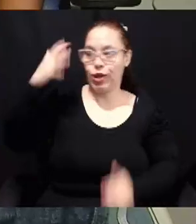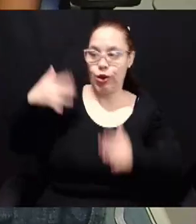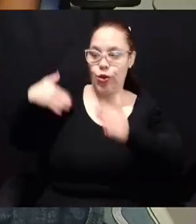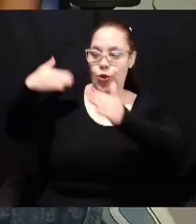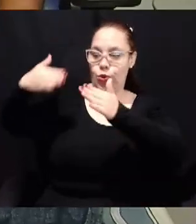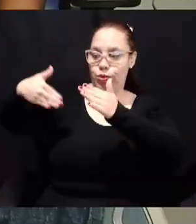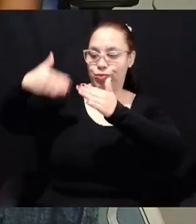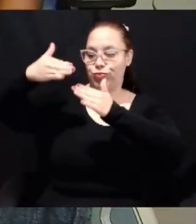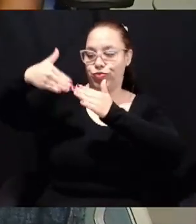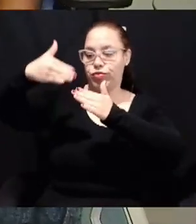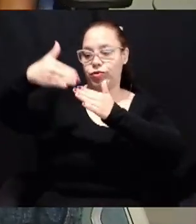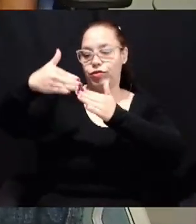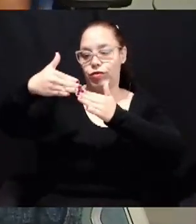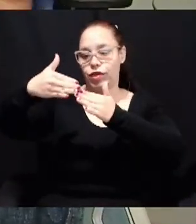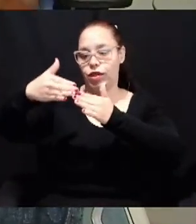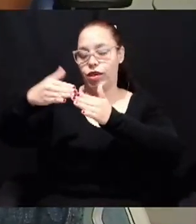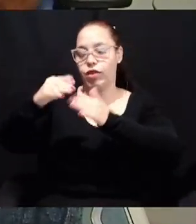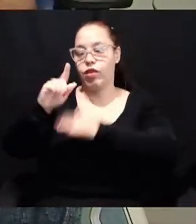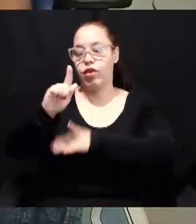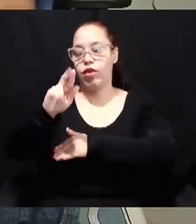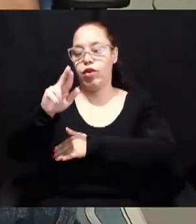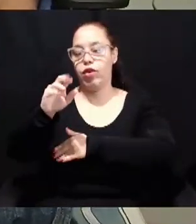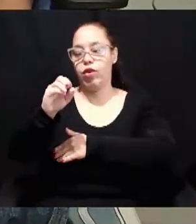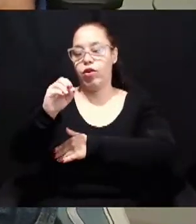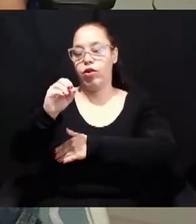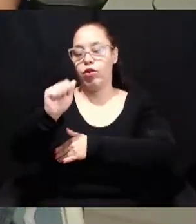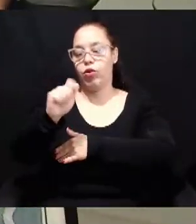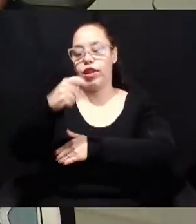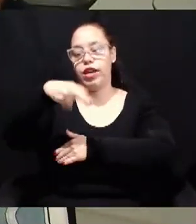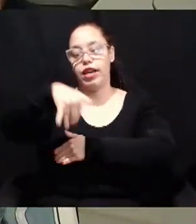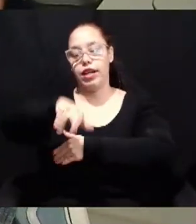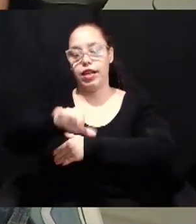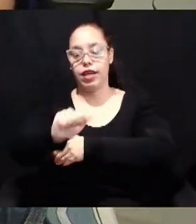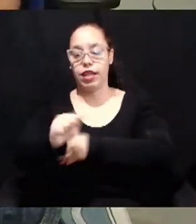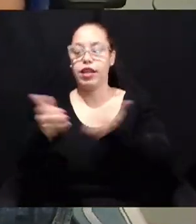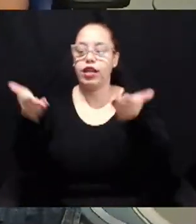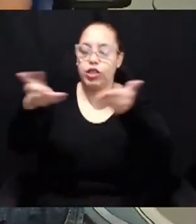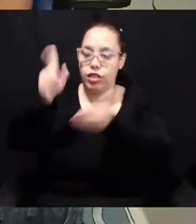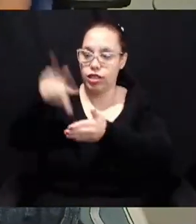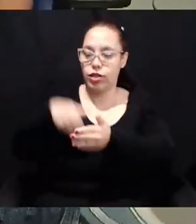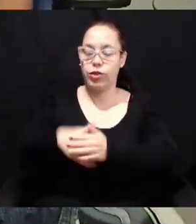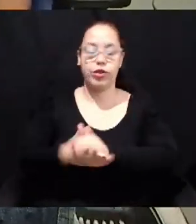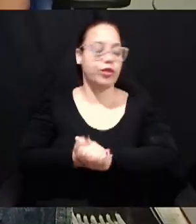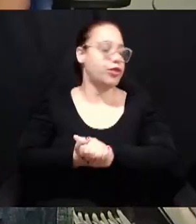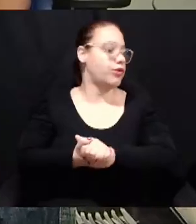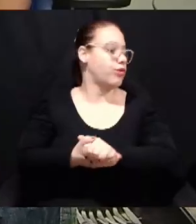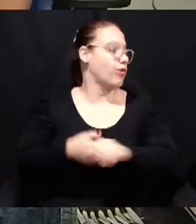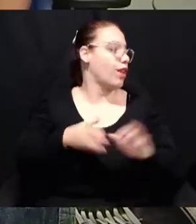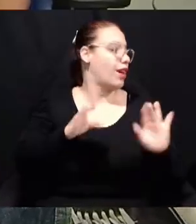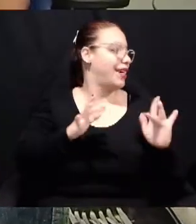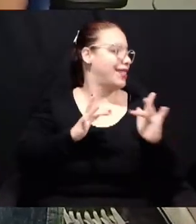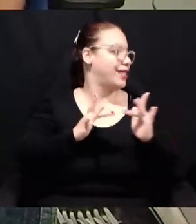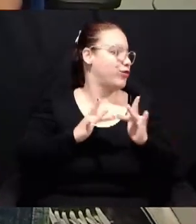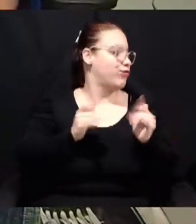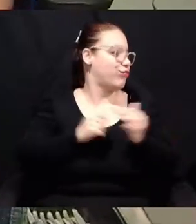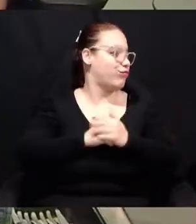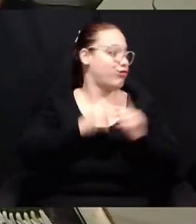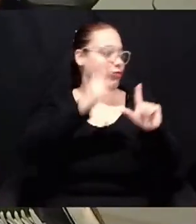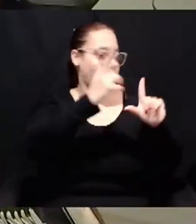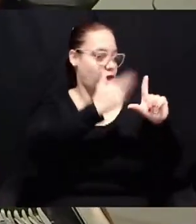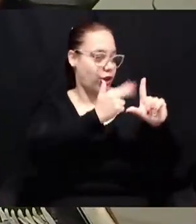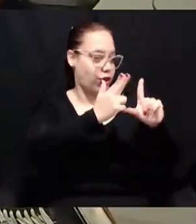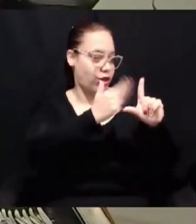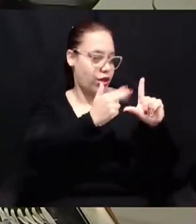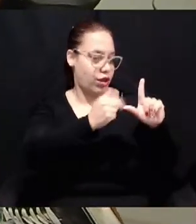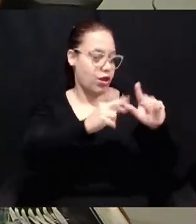se tornar o quadrinista que a gente é hoje e continua evoluindo a vida inteira, né? E em sintonia, né? O desenhista, mas também o roteirista,